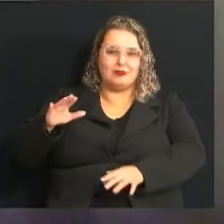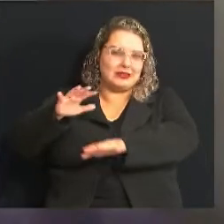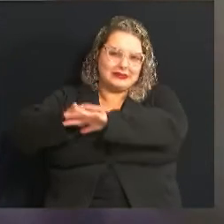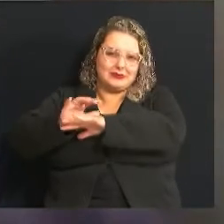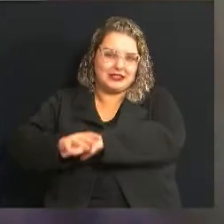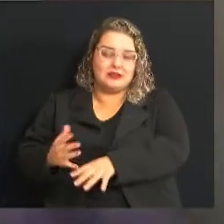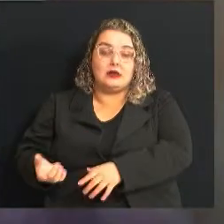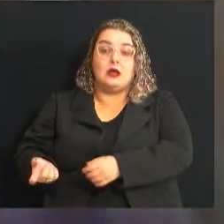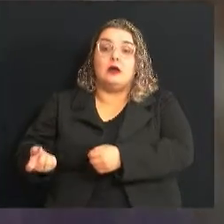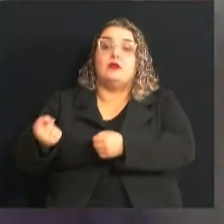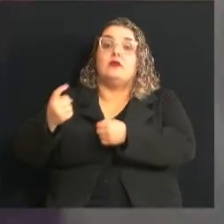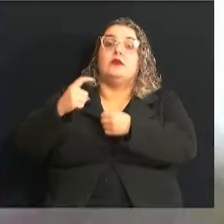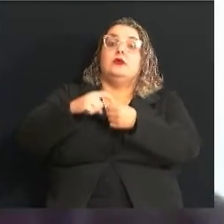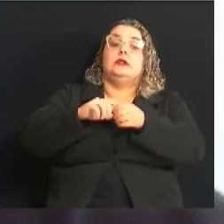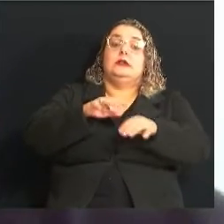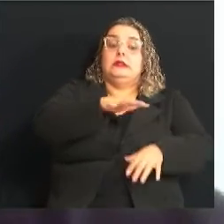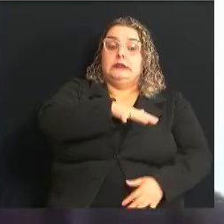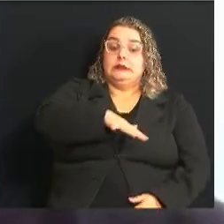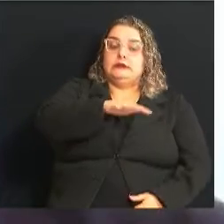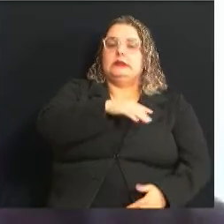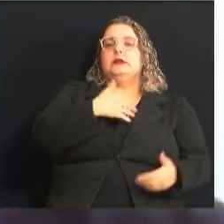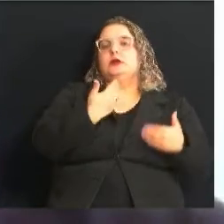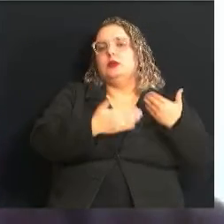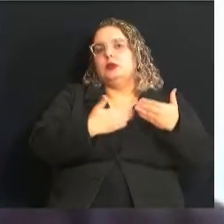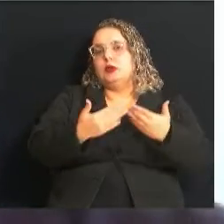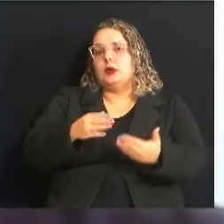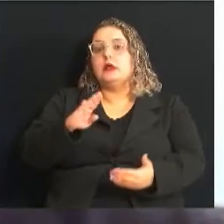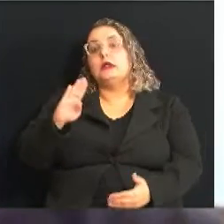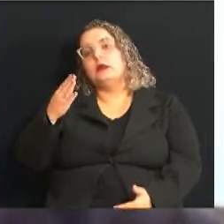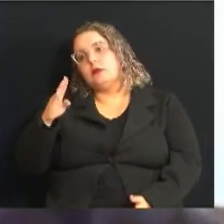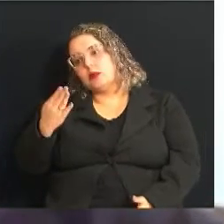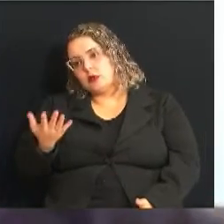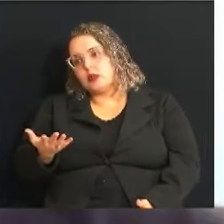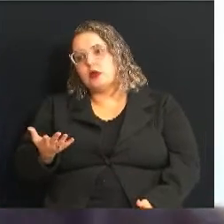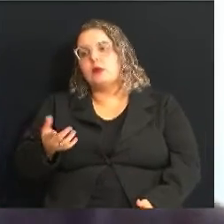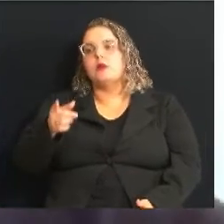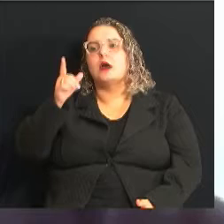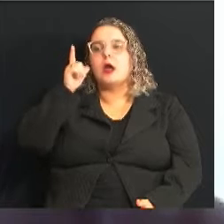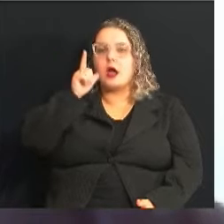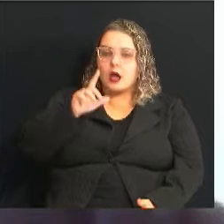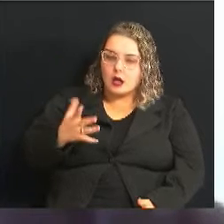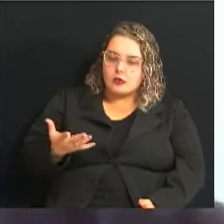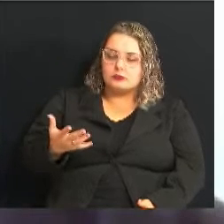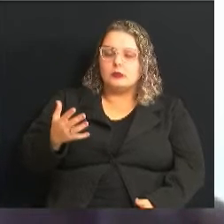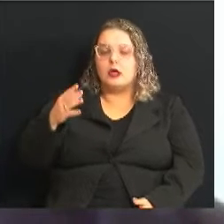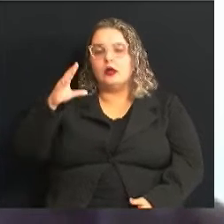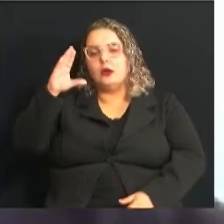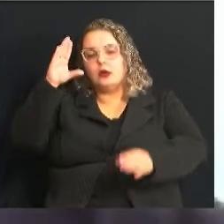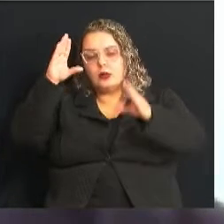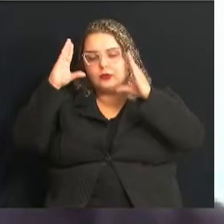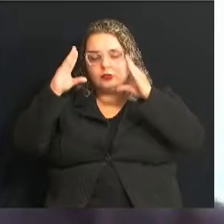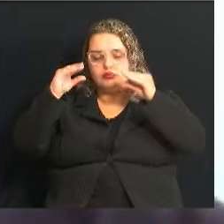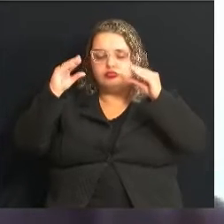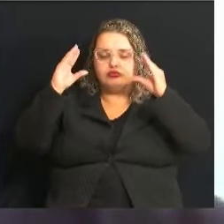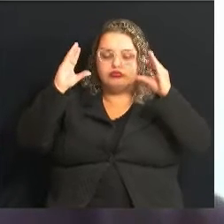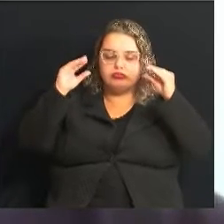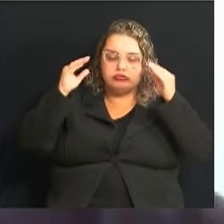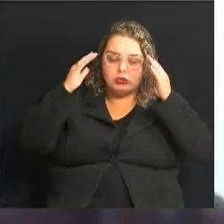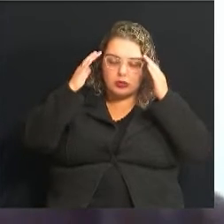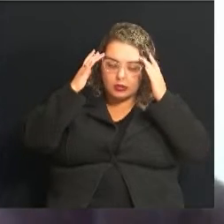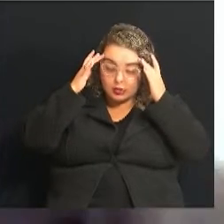pouquinho para ciências humanas, ou até caminhar para ciências biológicas, para ele conseguir ir refrescando a cabeça e adquirindo